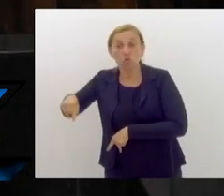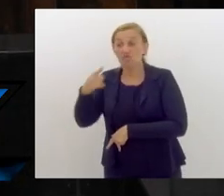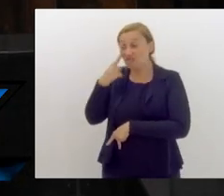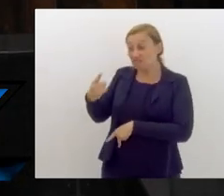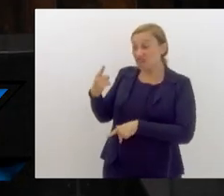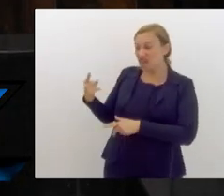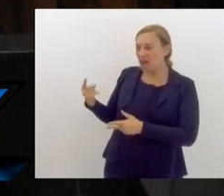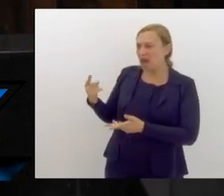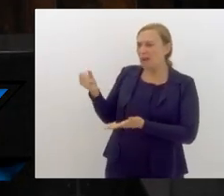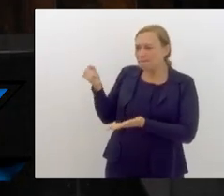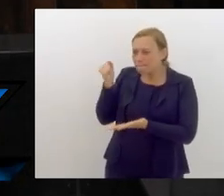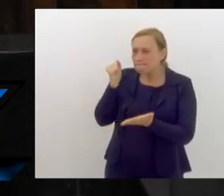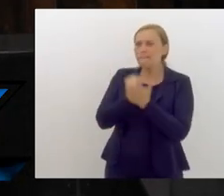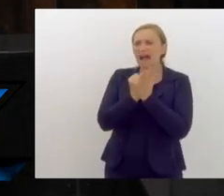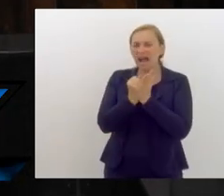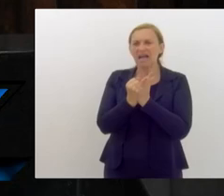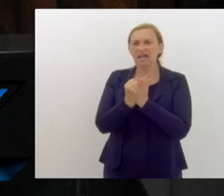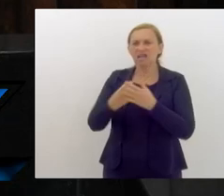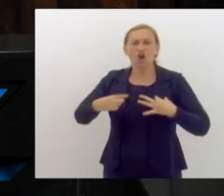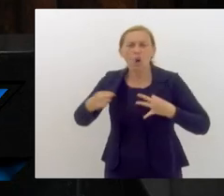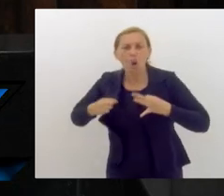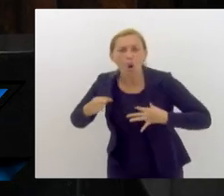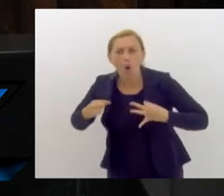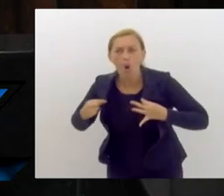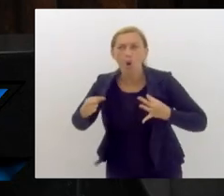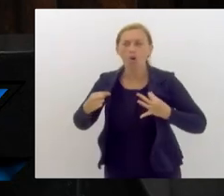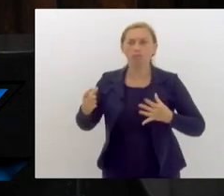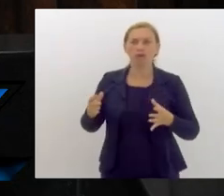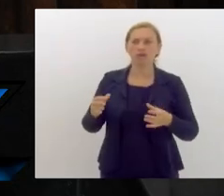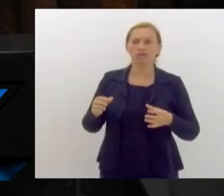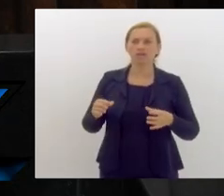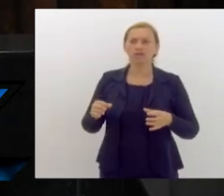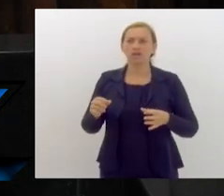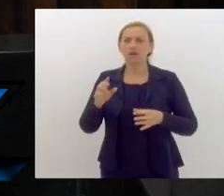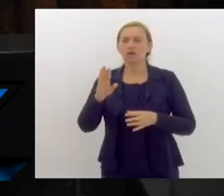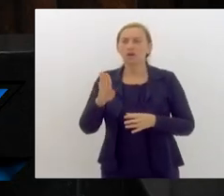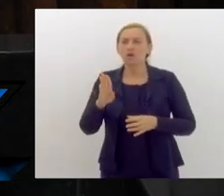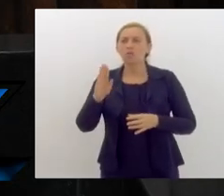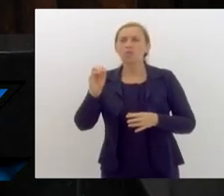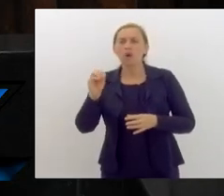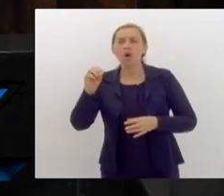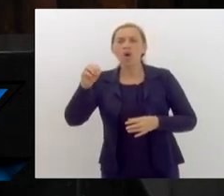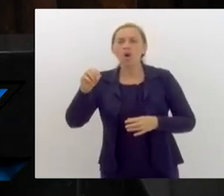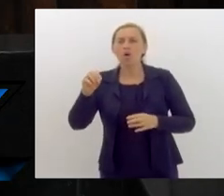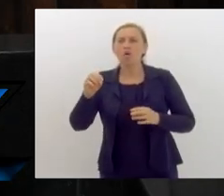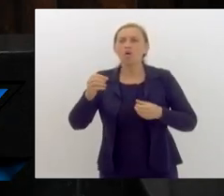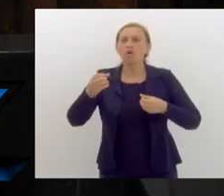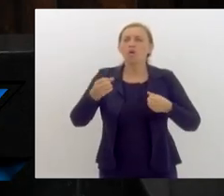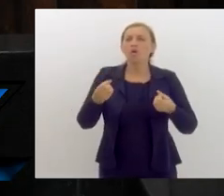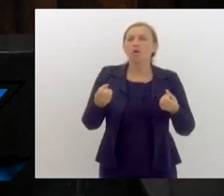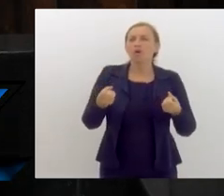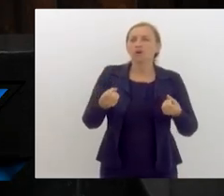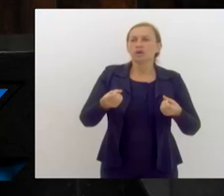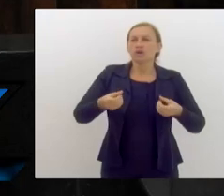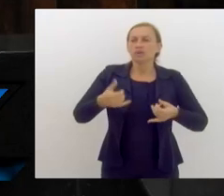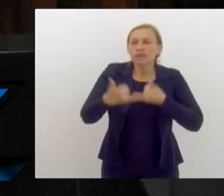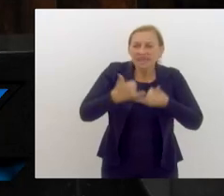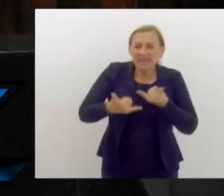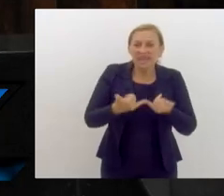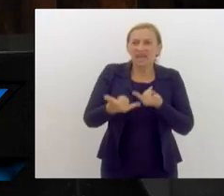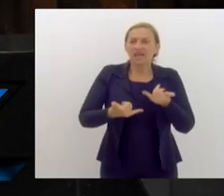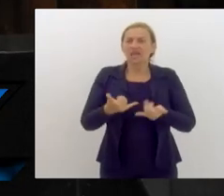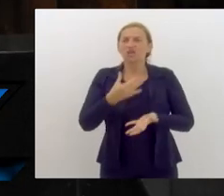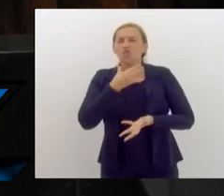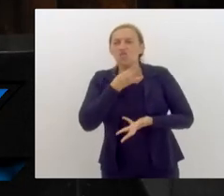marcas as roupas os móveis os brinquedos de criança no chão atrás de uma escola